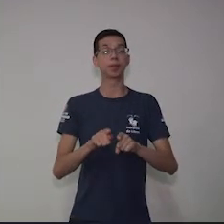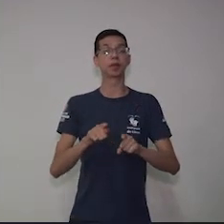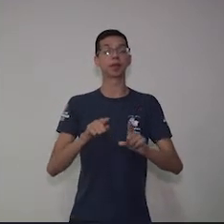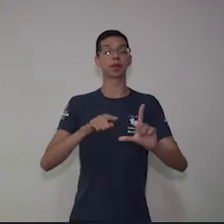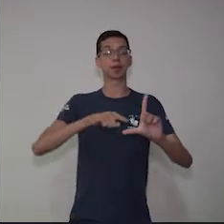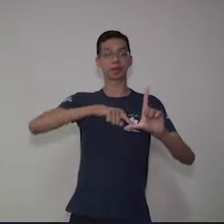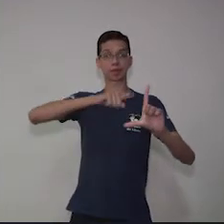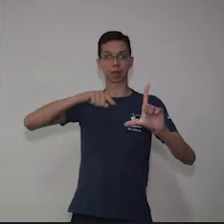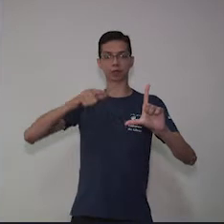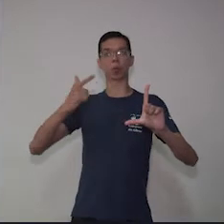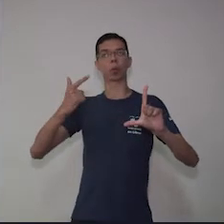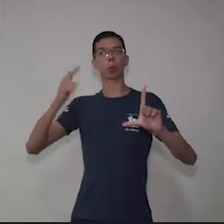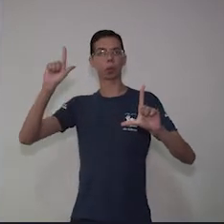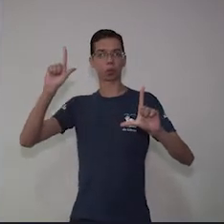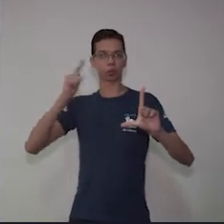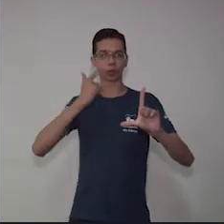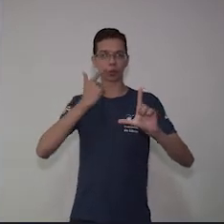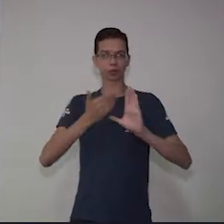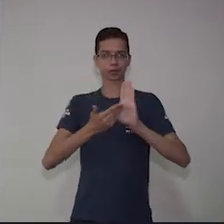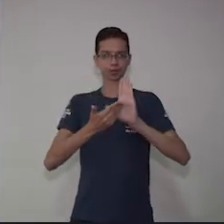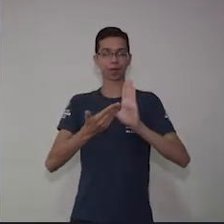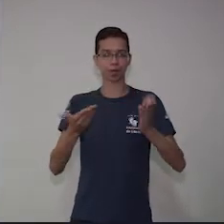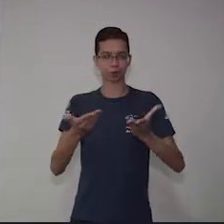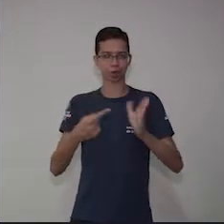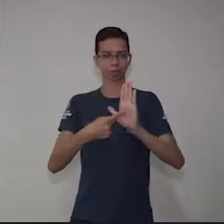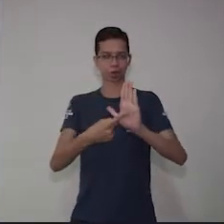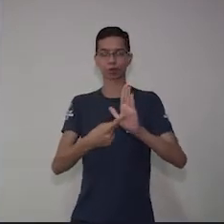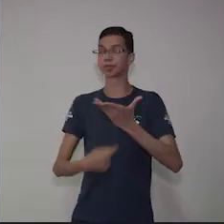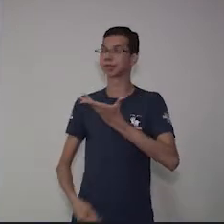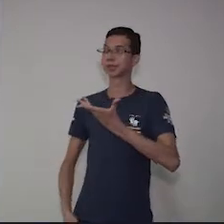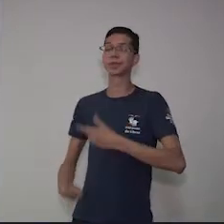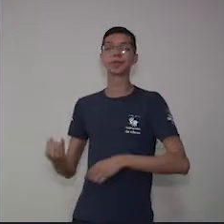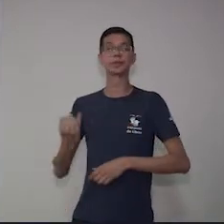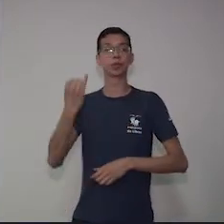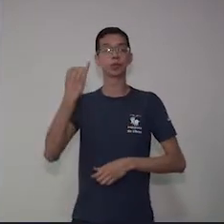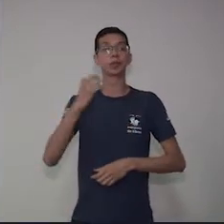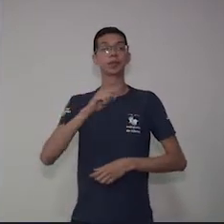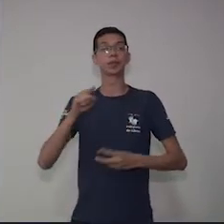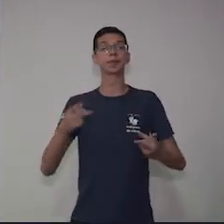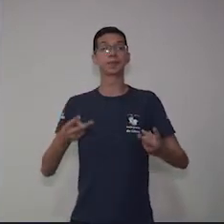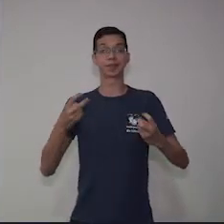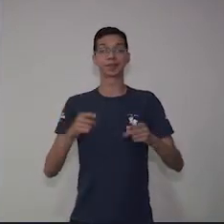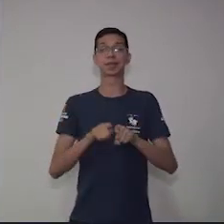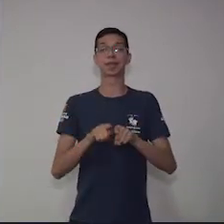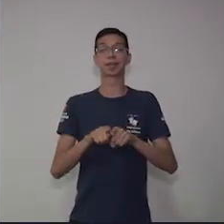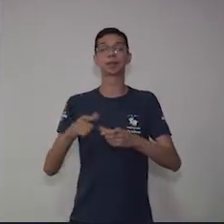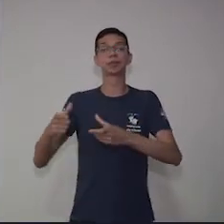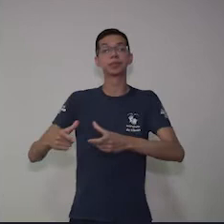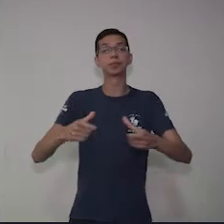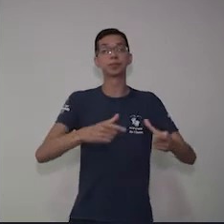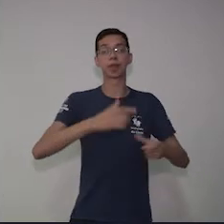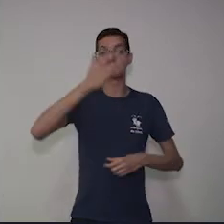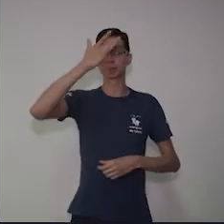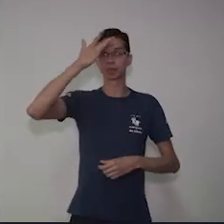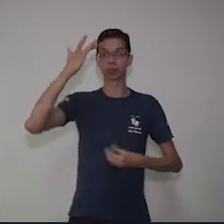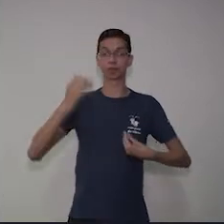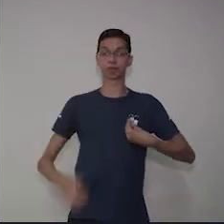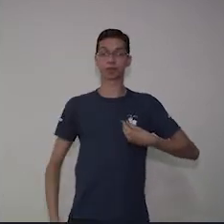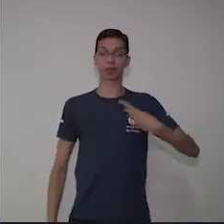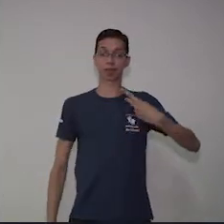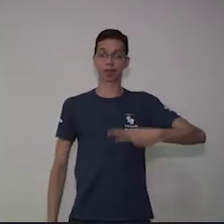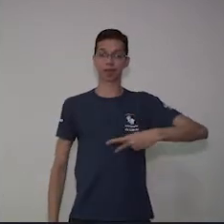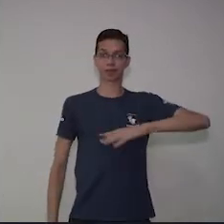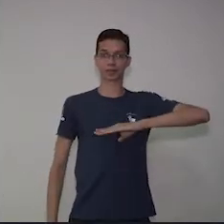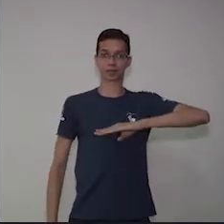gráfico, também bastante importante, mostra os casos de síndrome gripal notificadas em residentes do município por data do